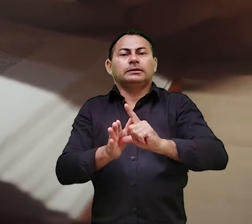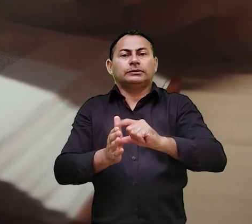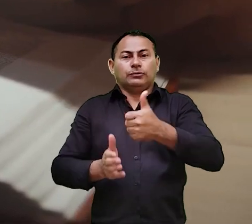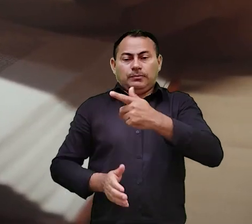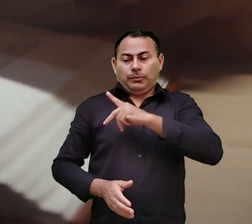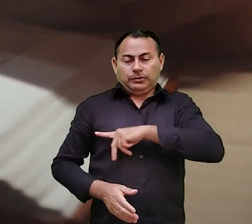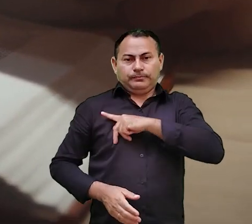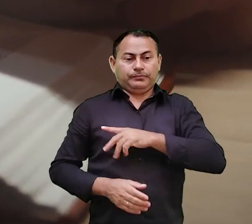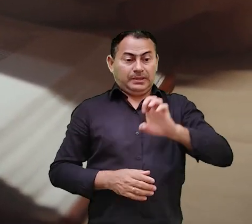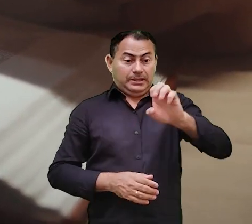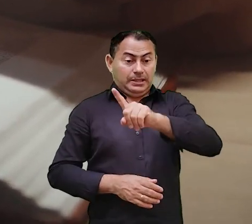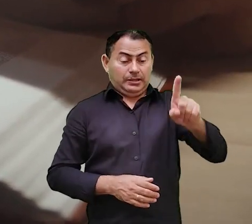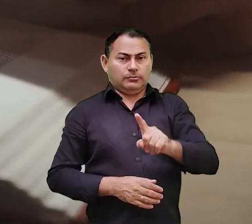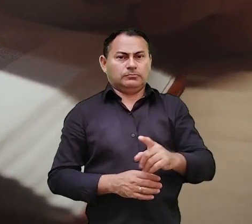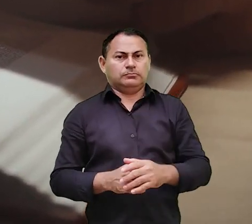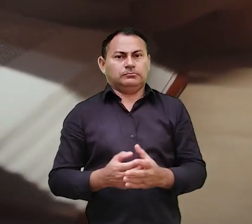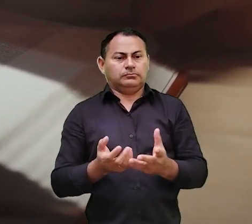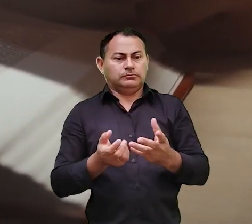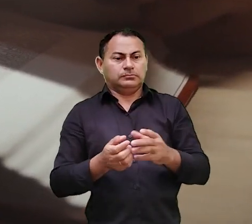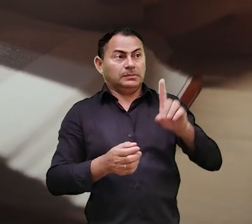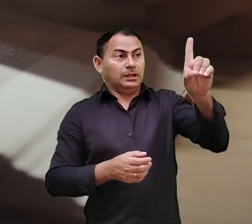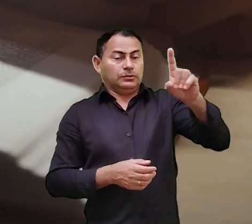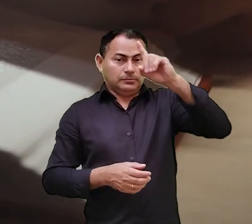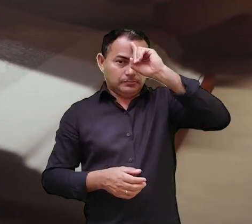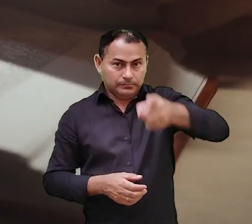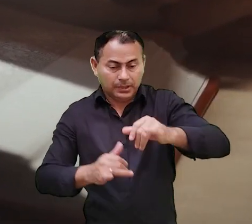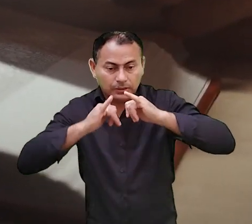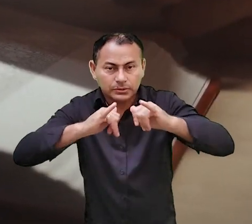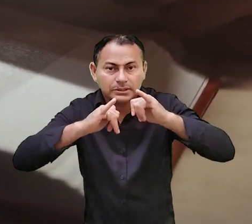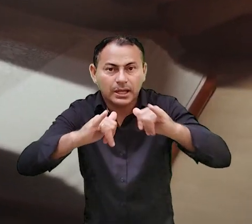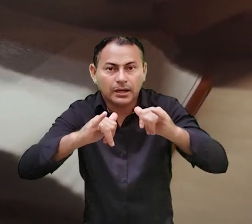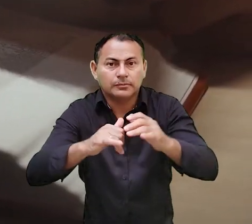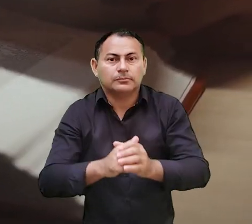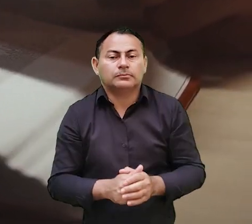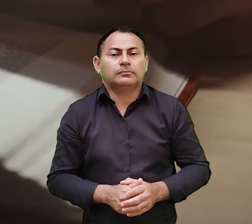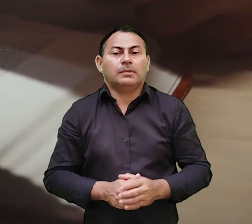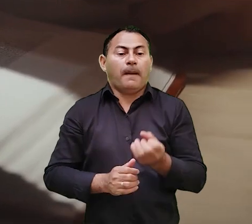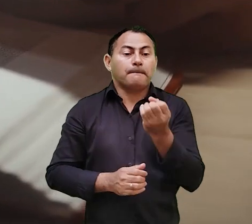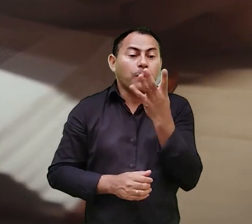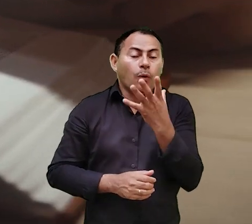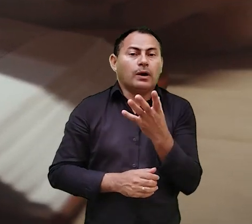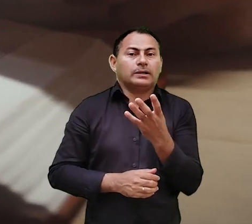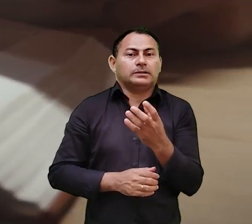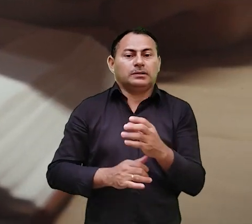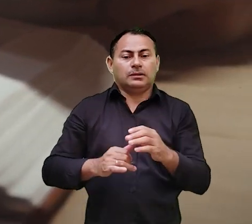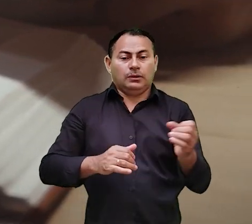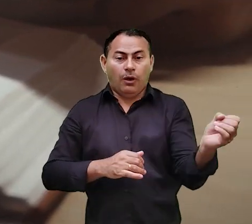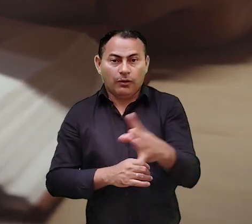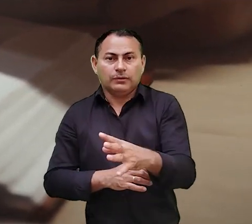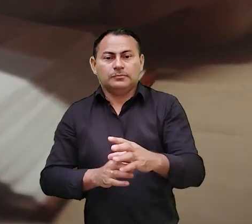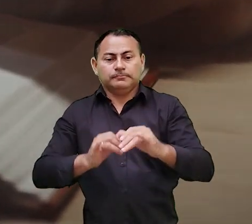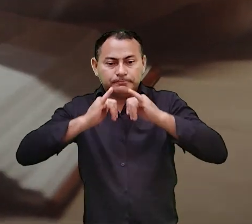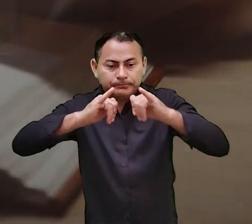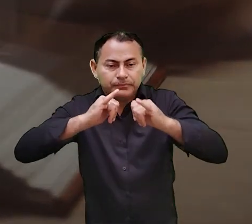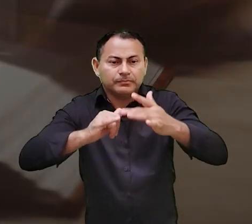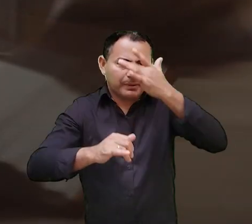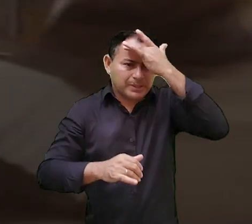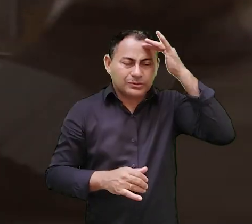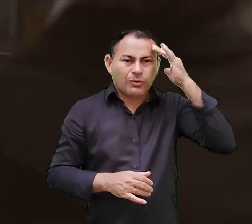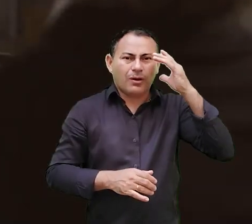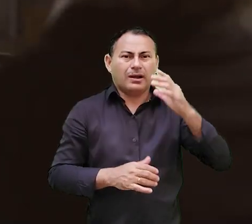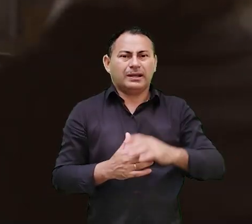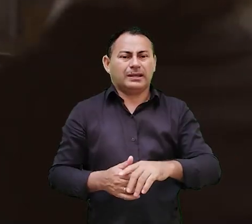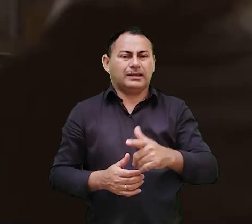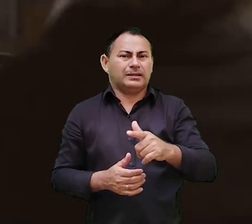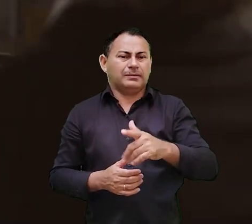Coríntios. Ezequiel aprendeu que quando Deus nos manda anunciar as boas novas, e nós pregamos